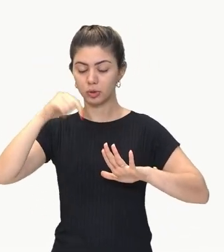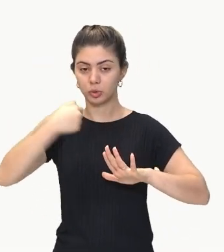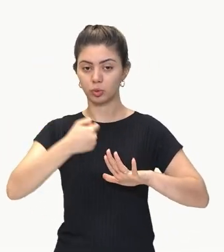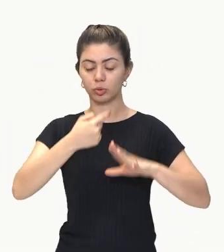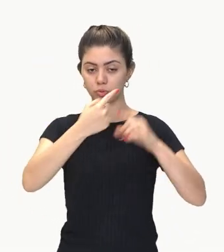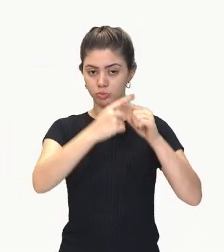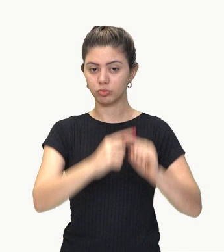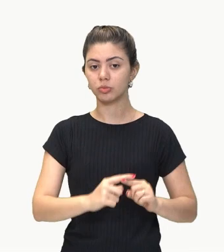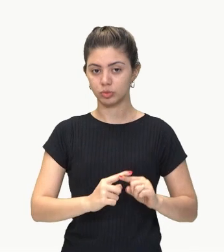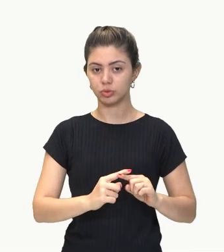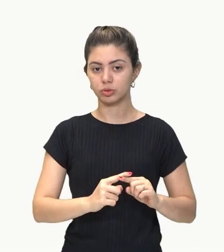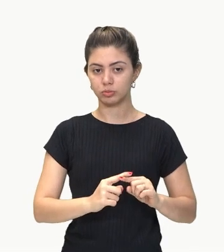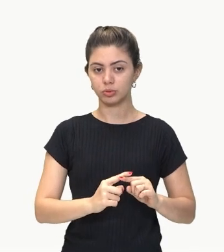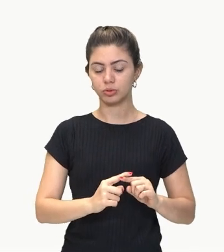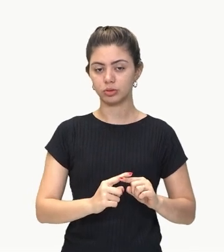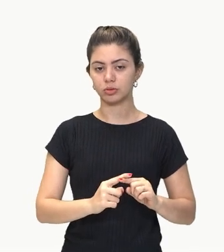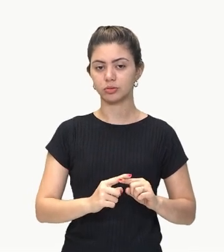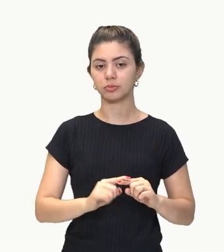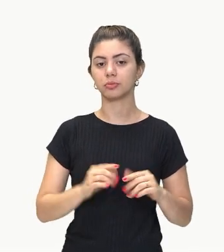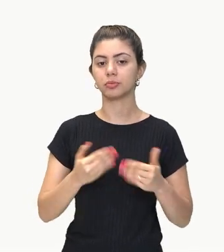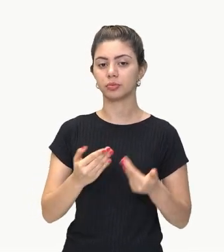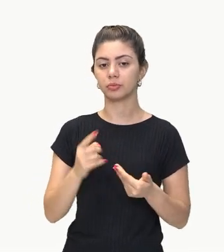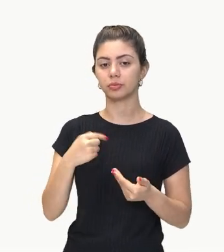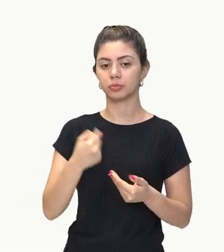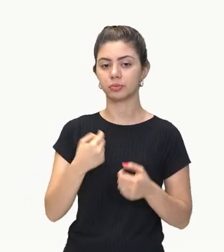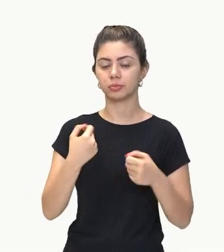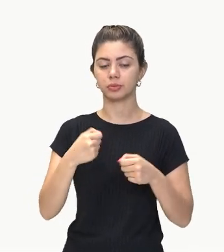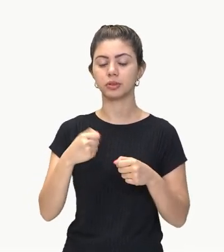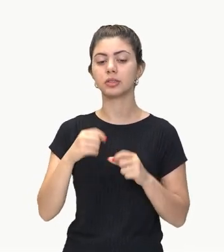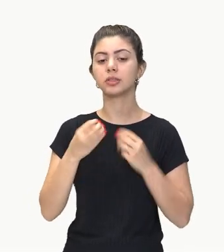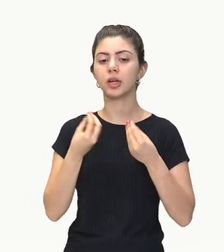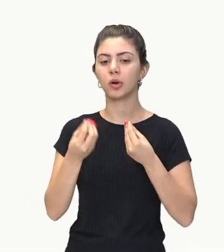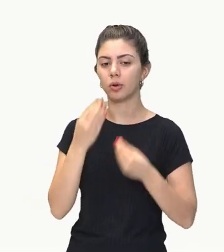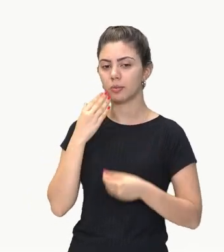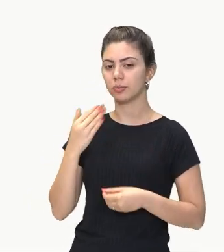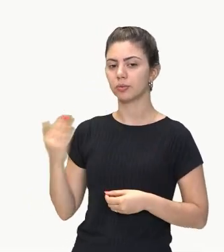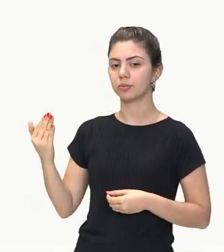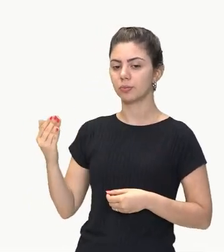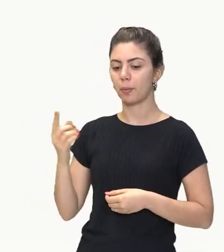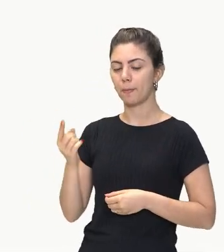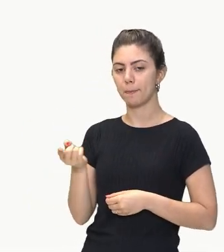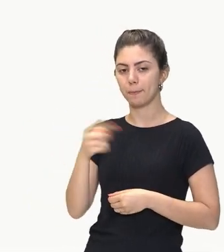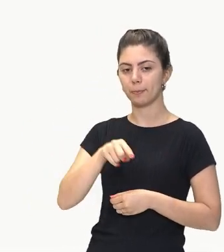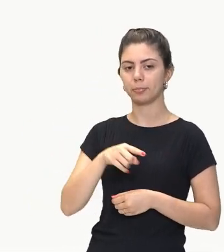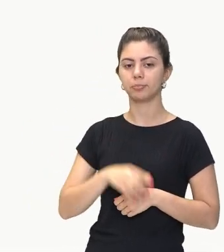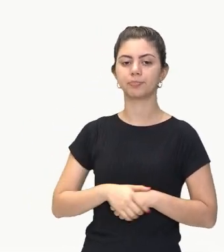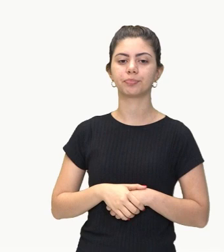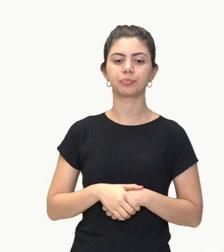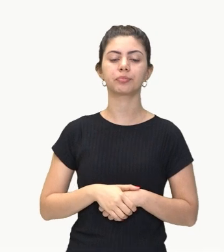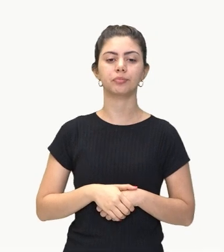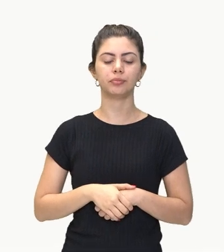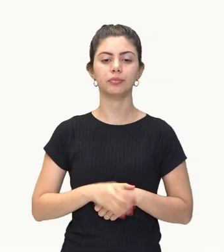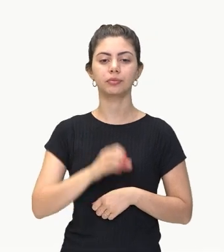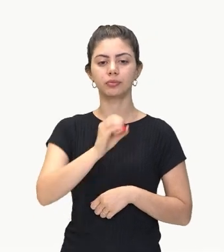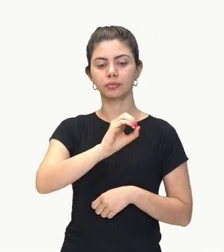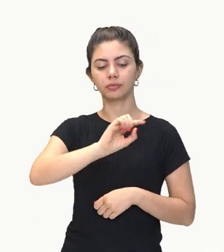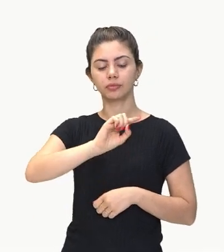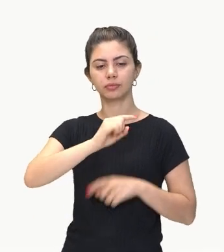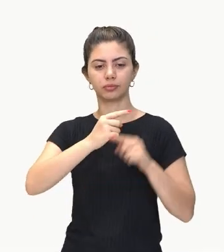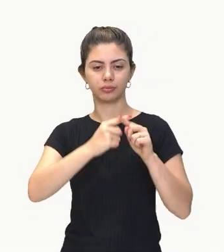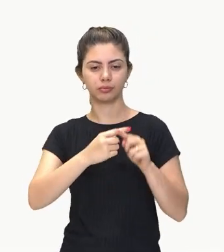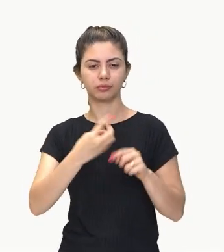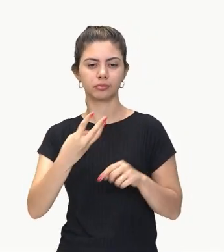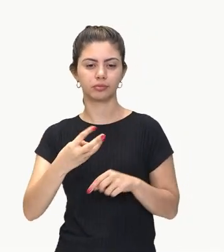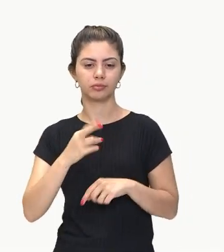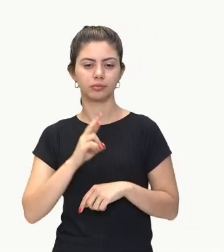multiplicação com mais de um número, então a gente tem que deixar esse espaçozinho aqui em branco, tá bom? Então, 0 vezes 3 é 0 e 0 vezes